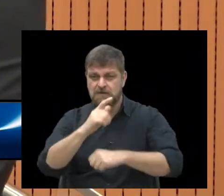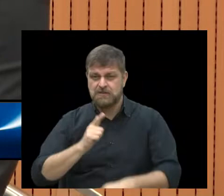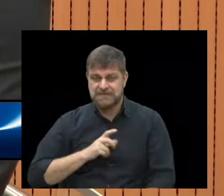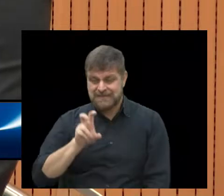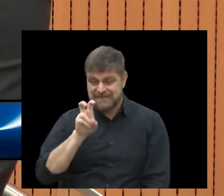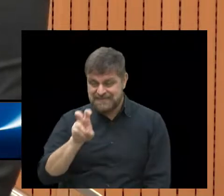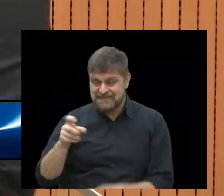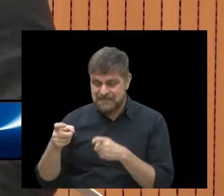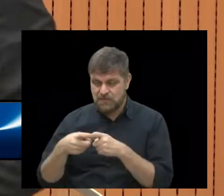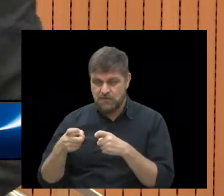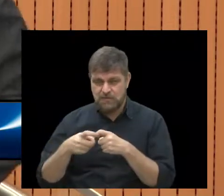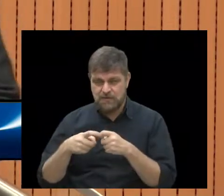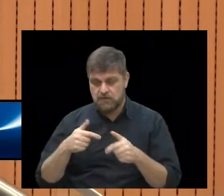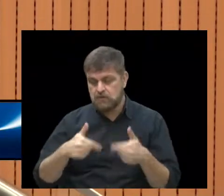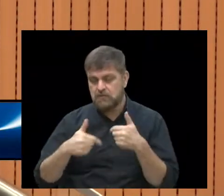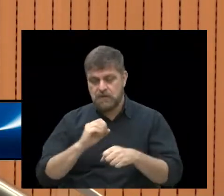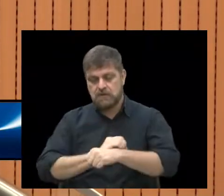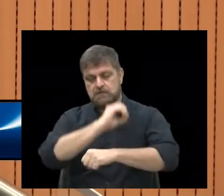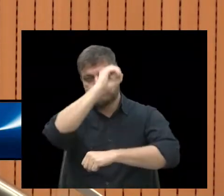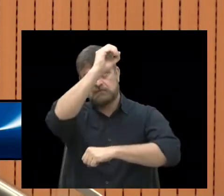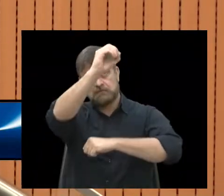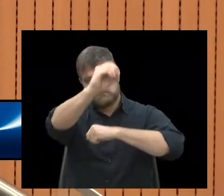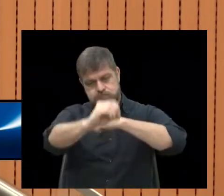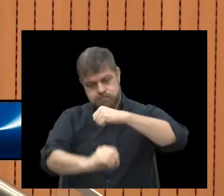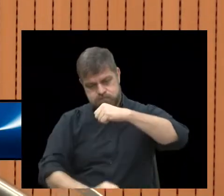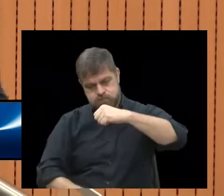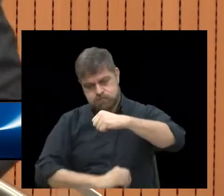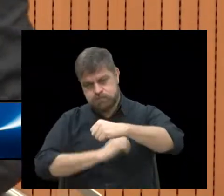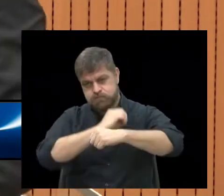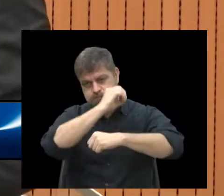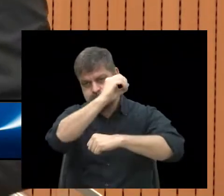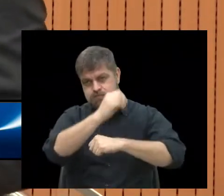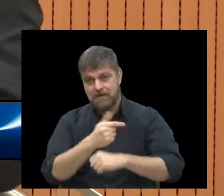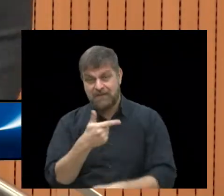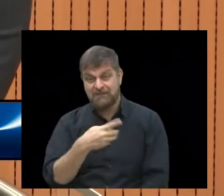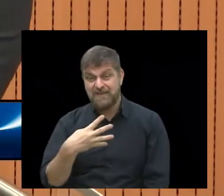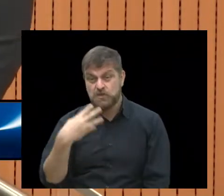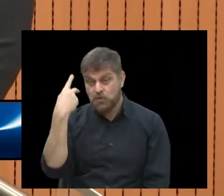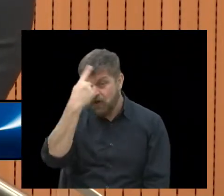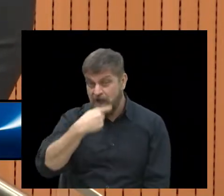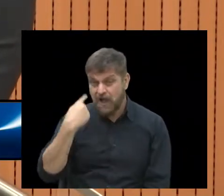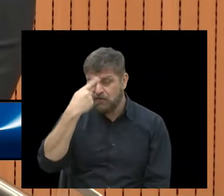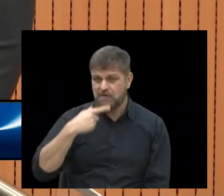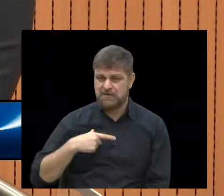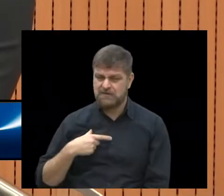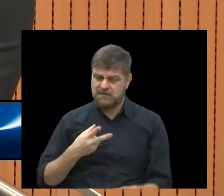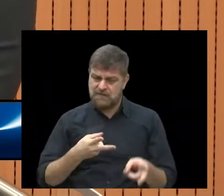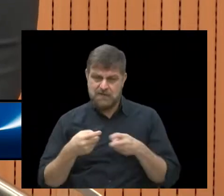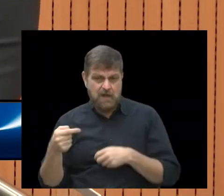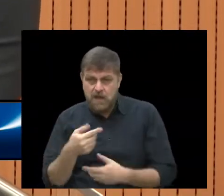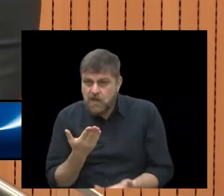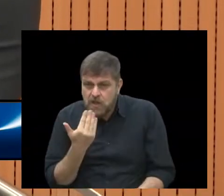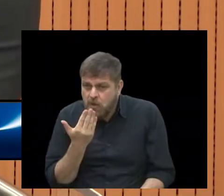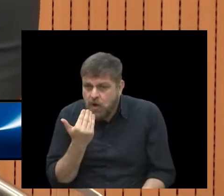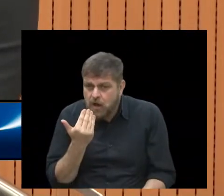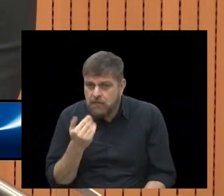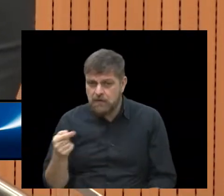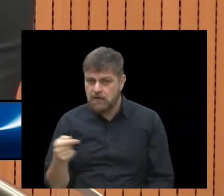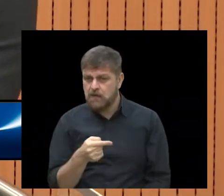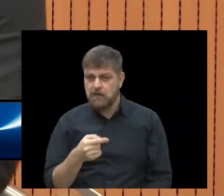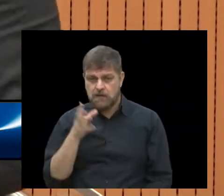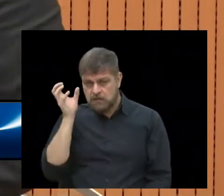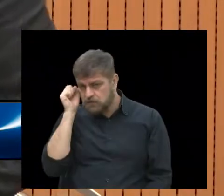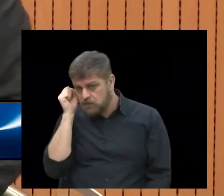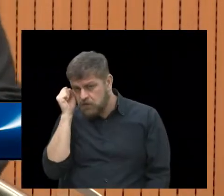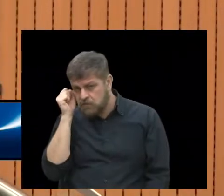5 médicos com jornada de 24 horas diárias. Eu tenho a impressão que eles não comem, que eles não